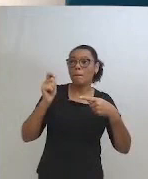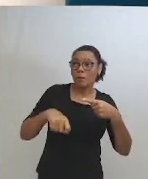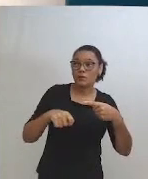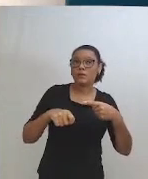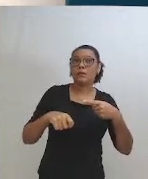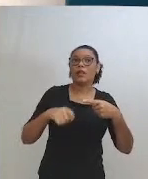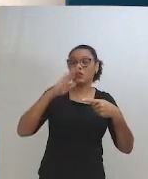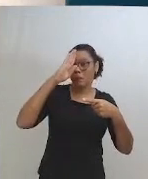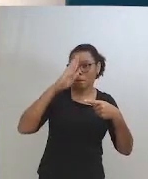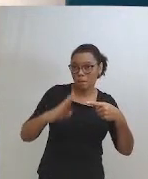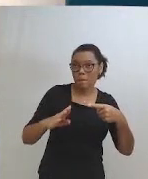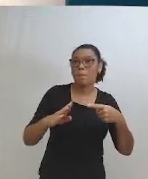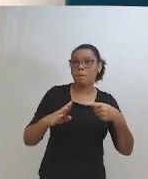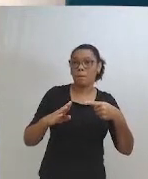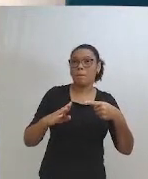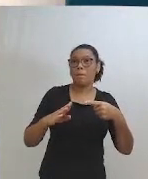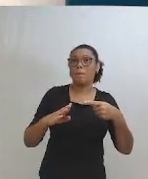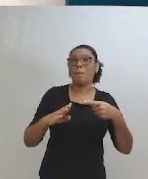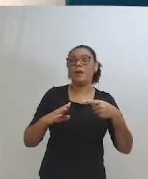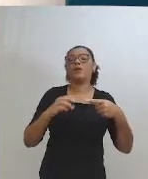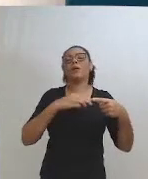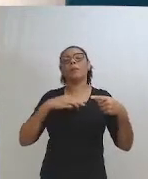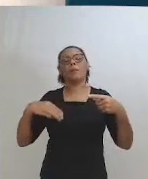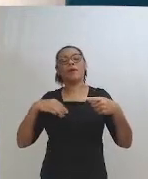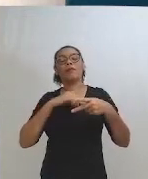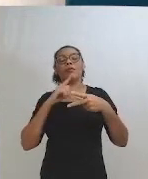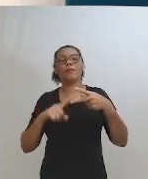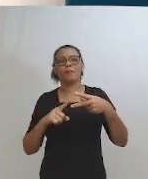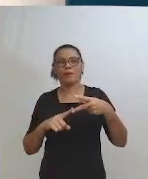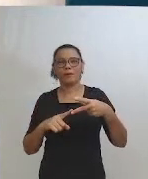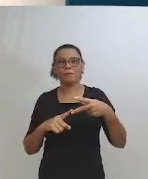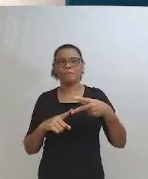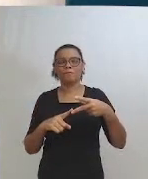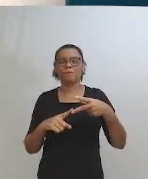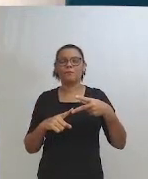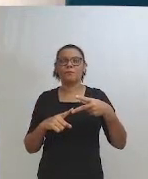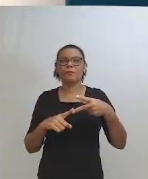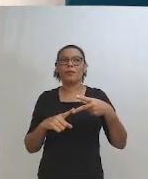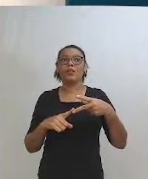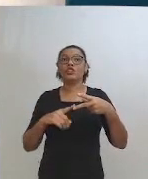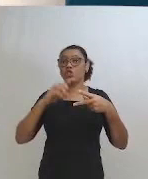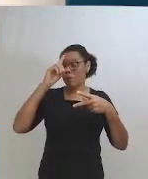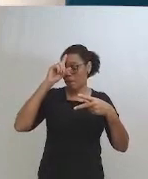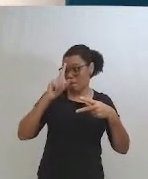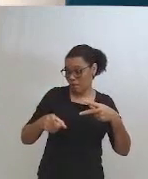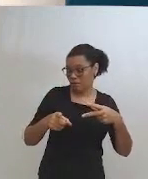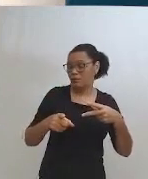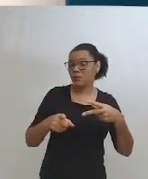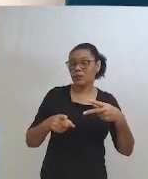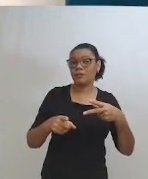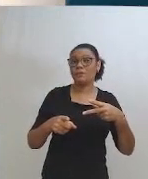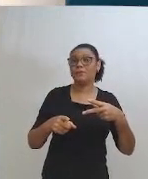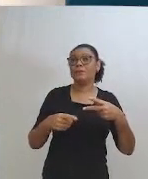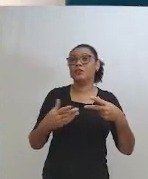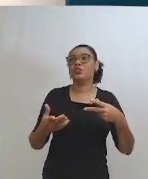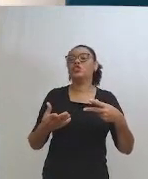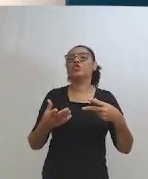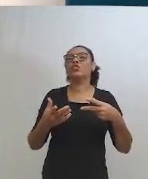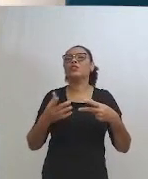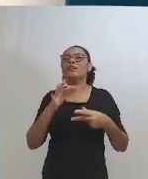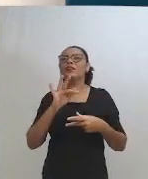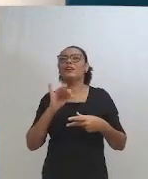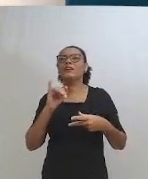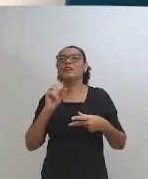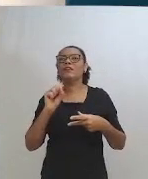inteligência financeira ao Ministério Público e também ao envio de procedimento fiscal e que contém, claro, declarações de imposto